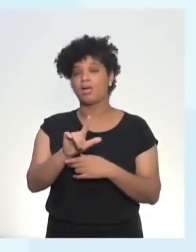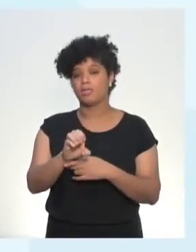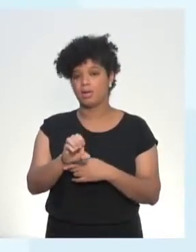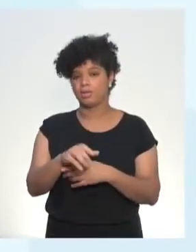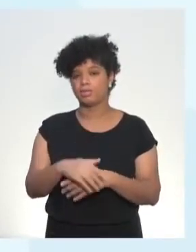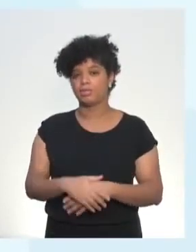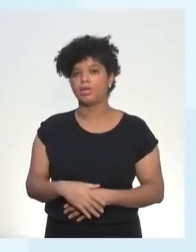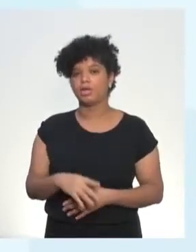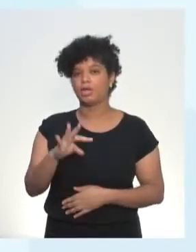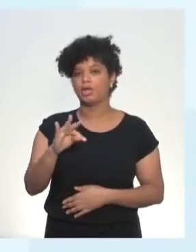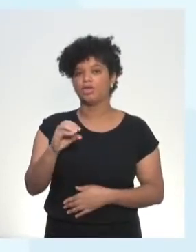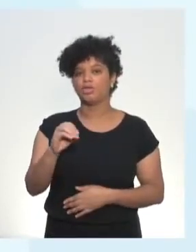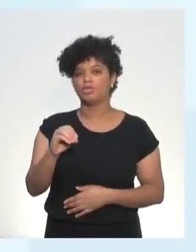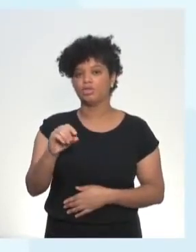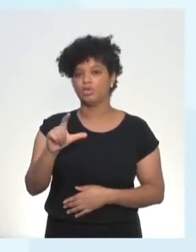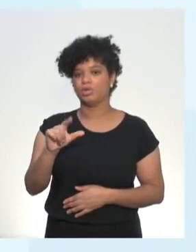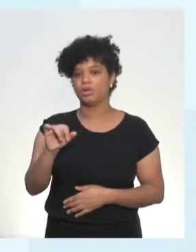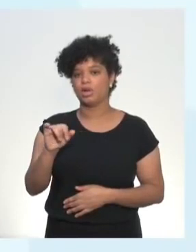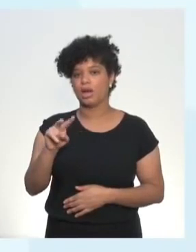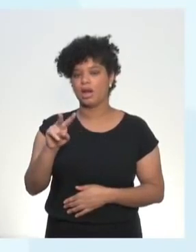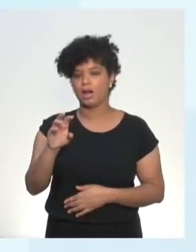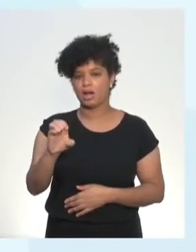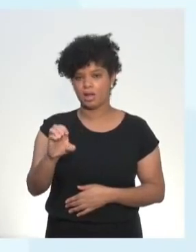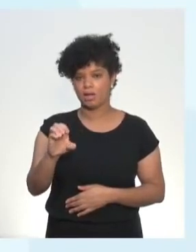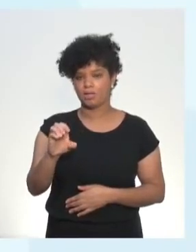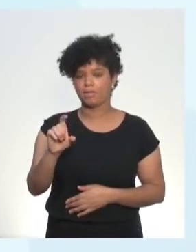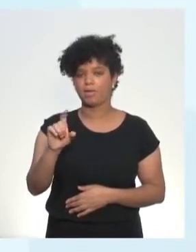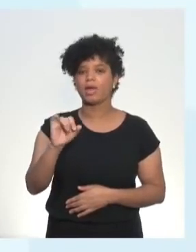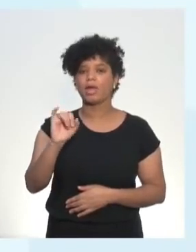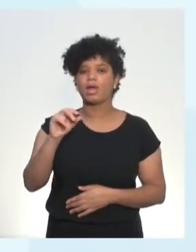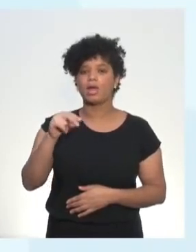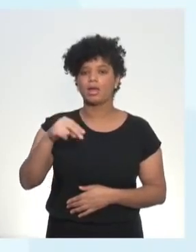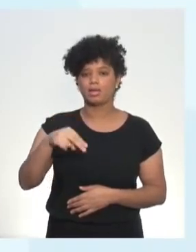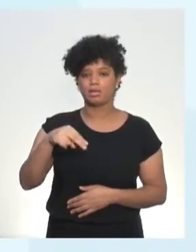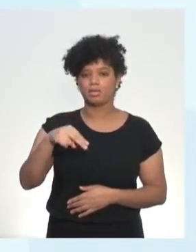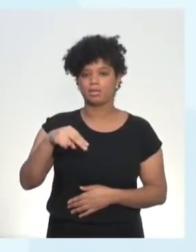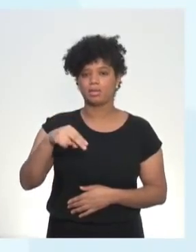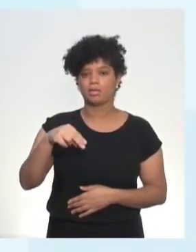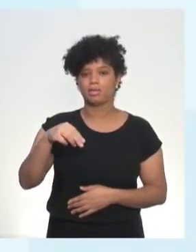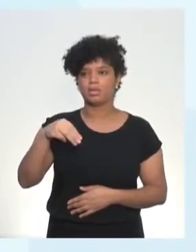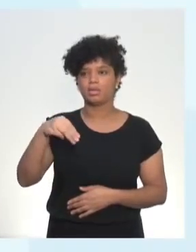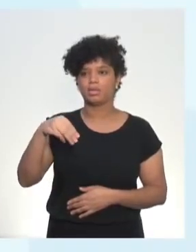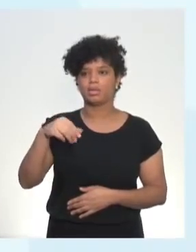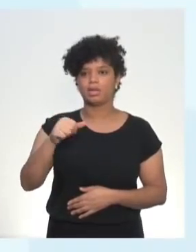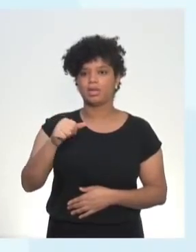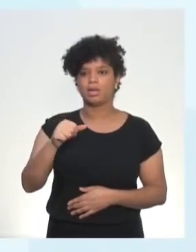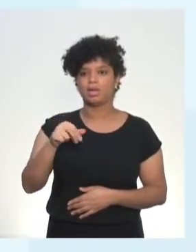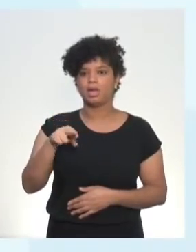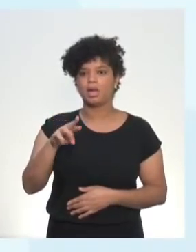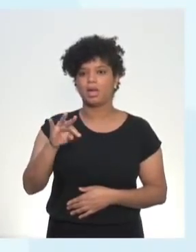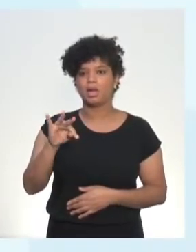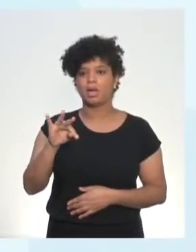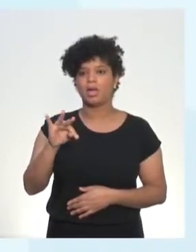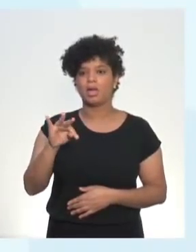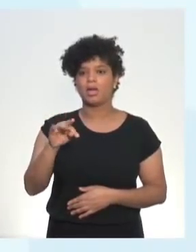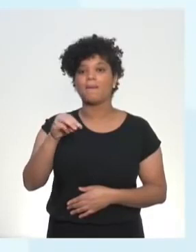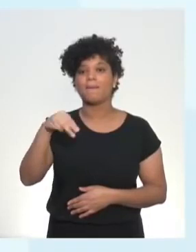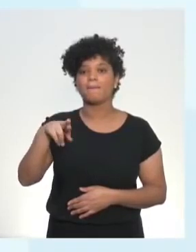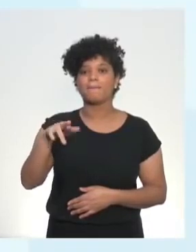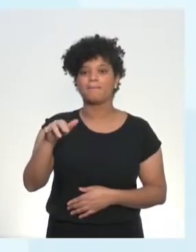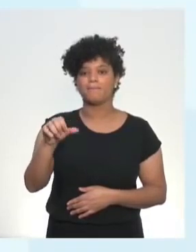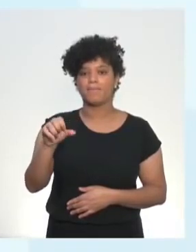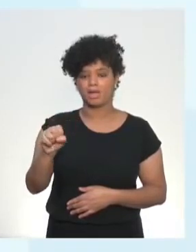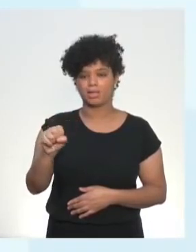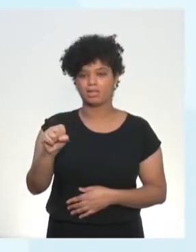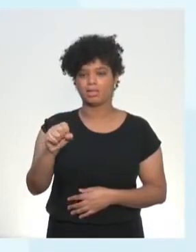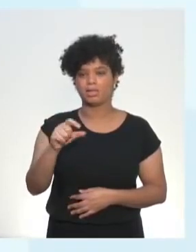live, e aí ficou estranho aqui, né? To live in Mars. Vamos ver se cabe aqui. Cabe. Então é uma forma de a gente usar o futuro. Eu fiz essa